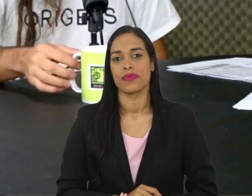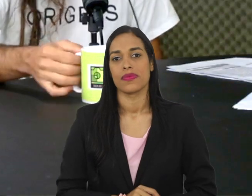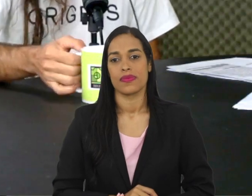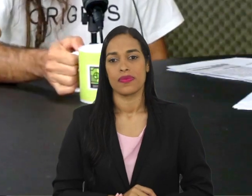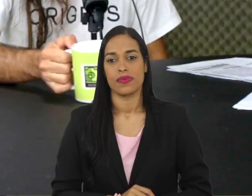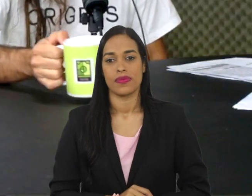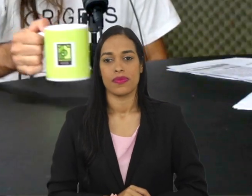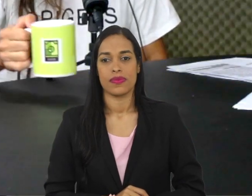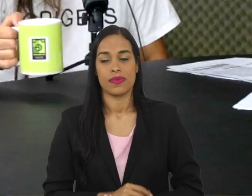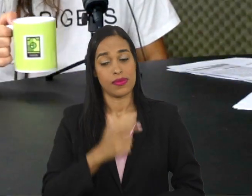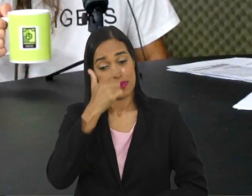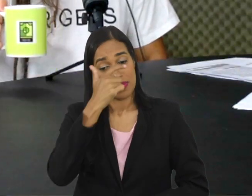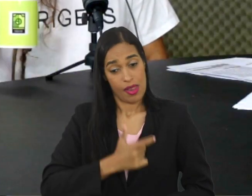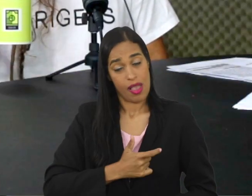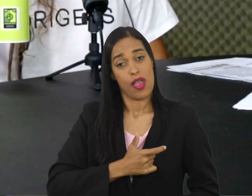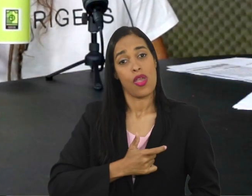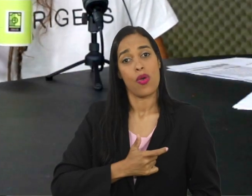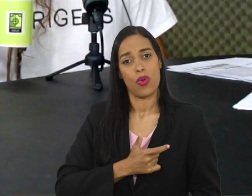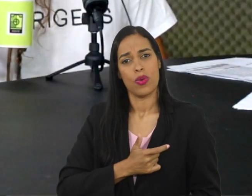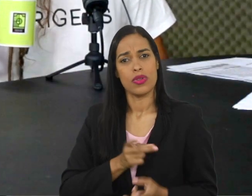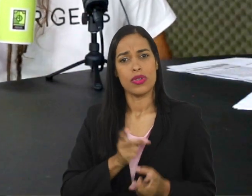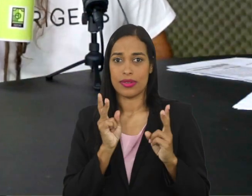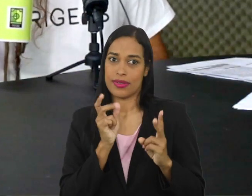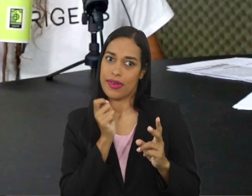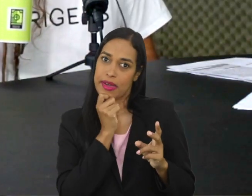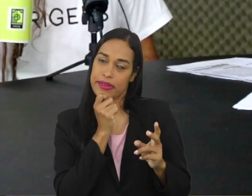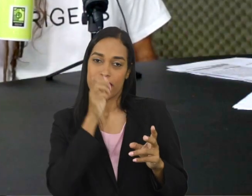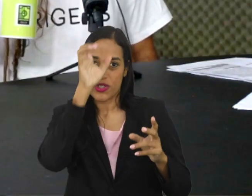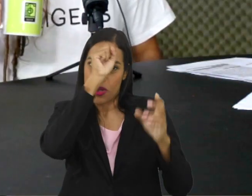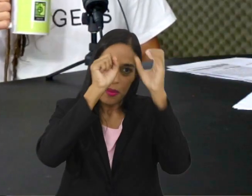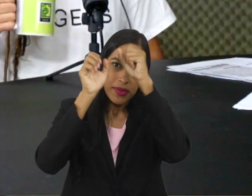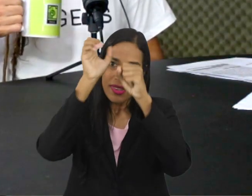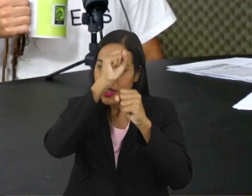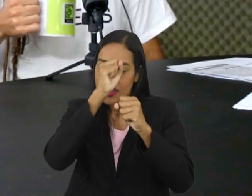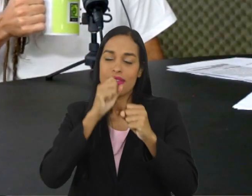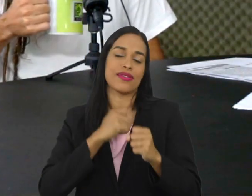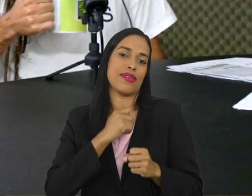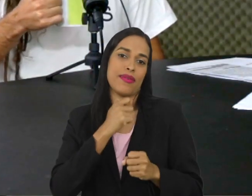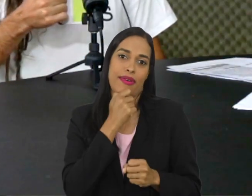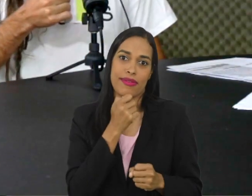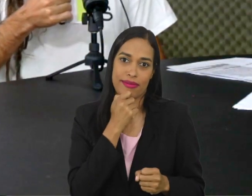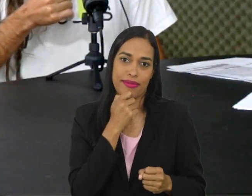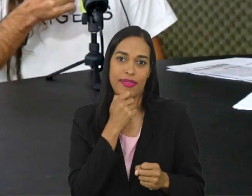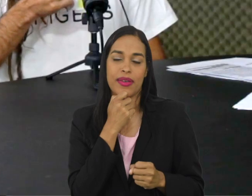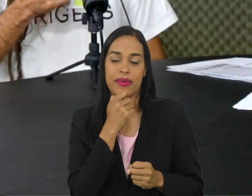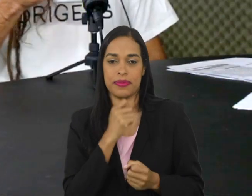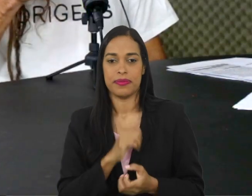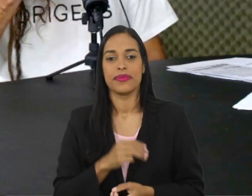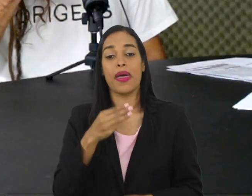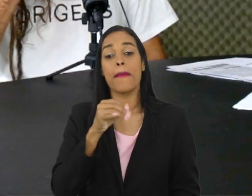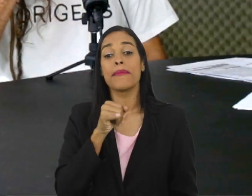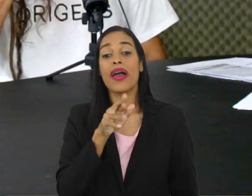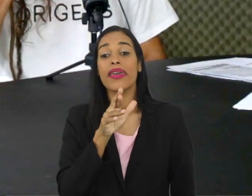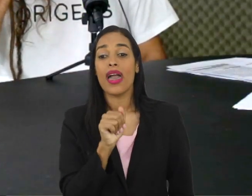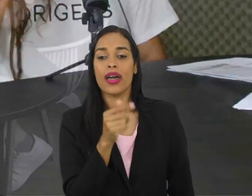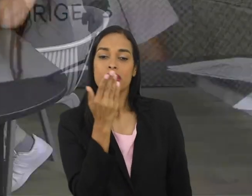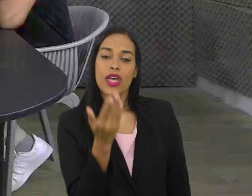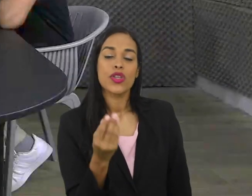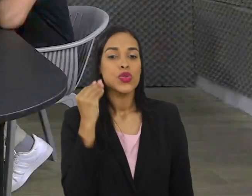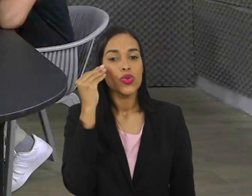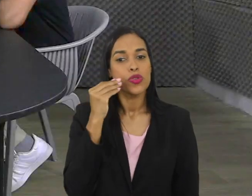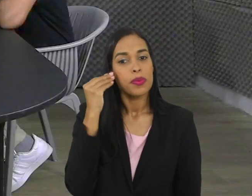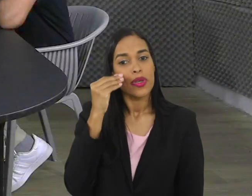fundo, ainda sou e serei por muito tempo um aprendiz, né? Claro. Nesse cenário. Mayara,